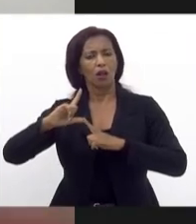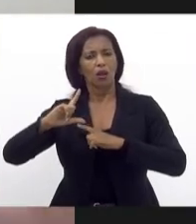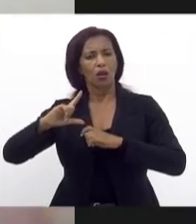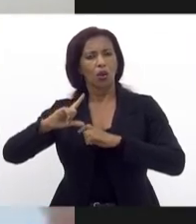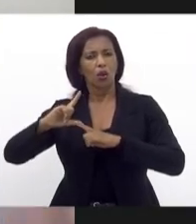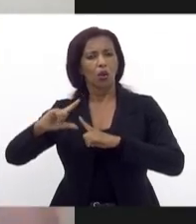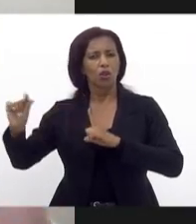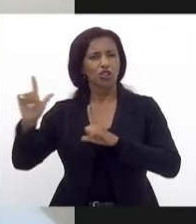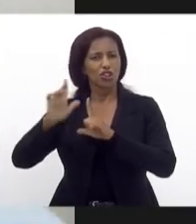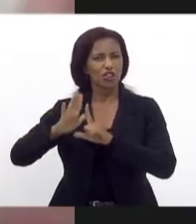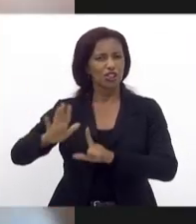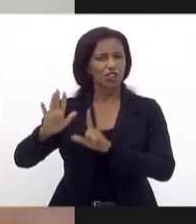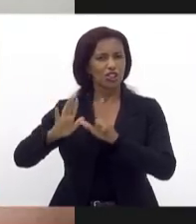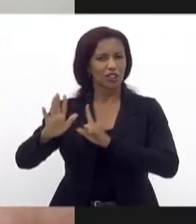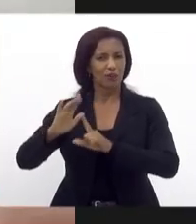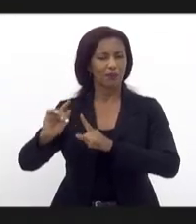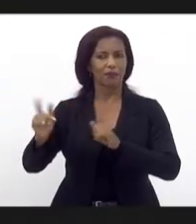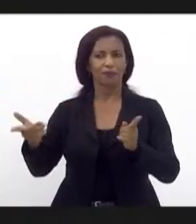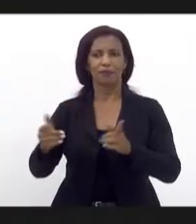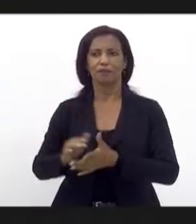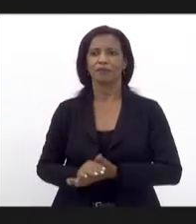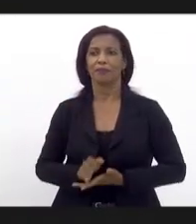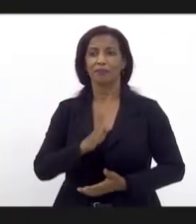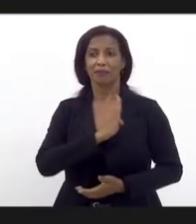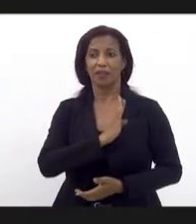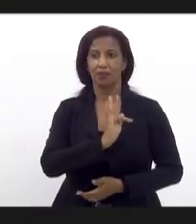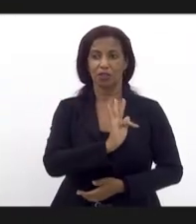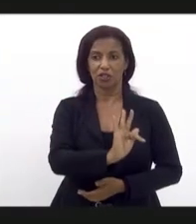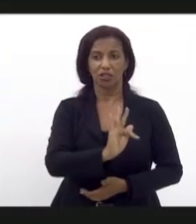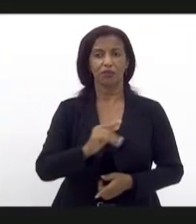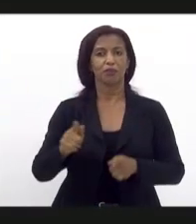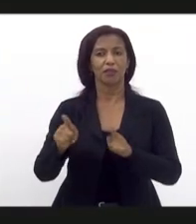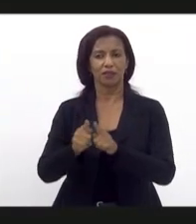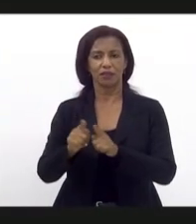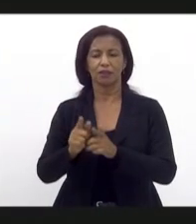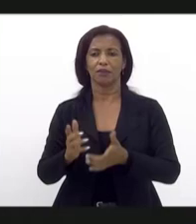uma catástrofe. A Baixada Fluminense, Victor.